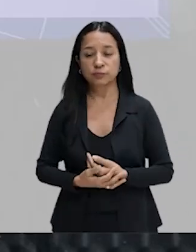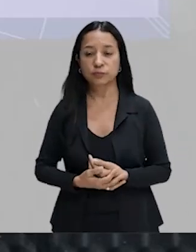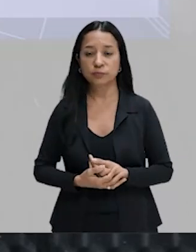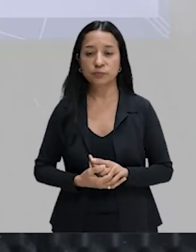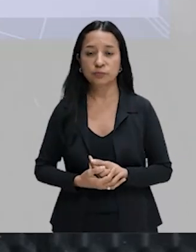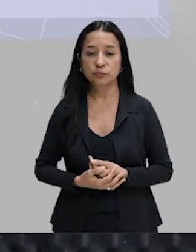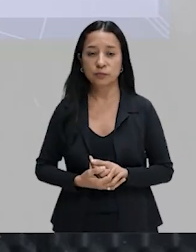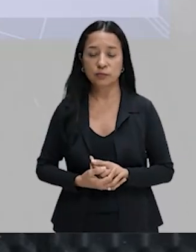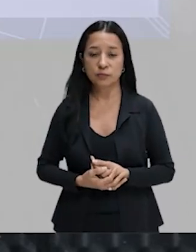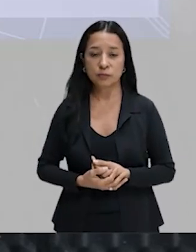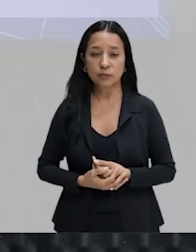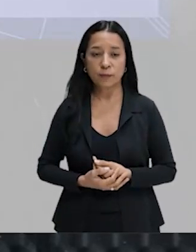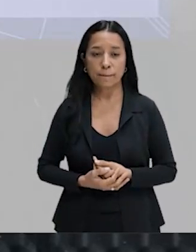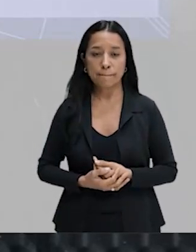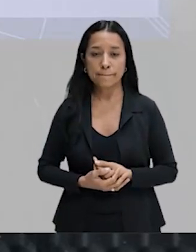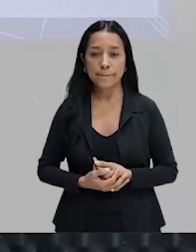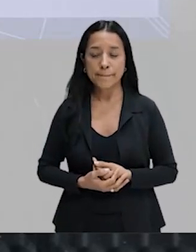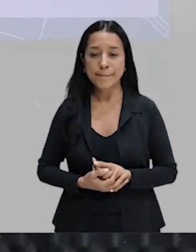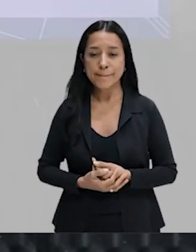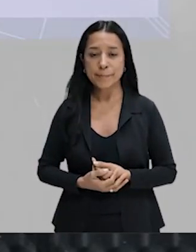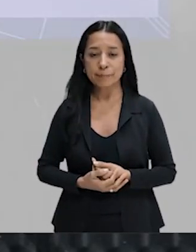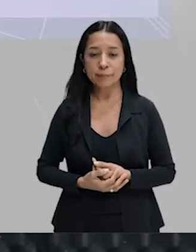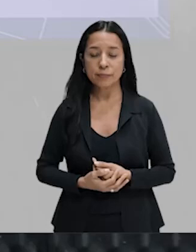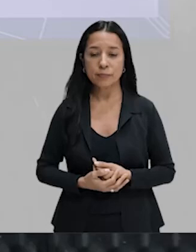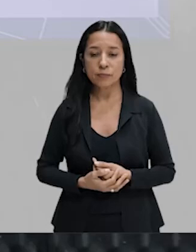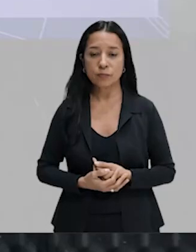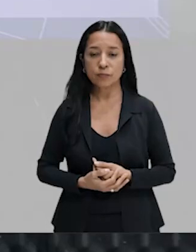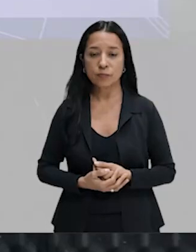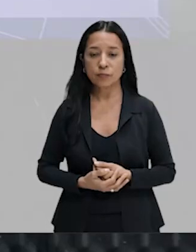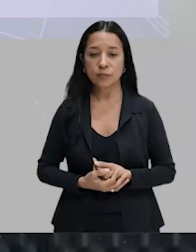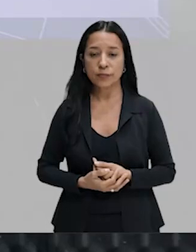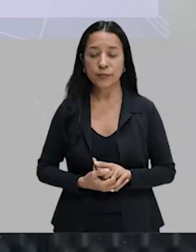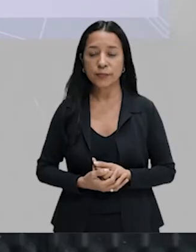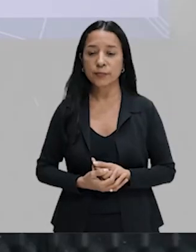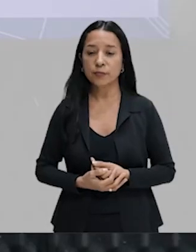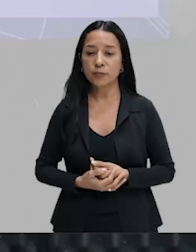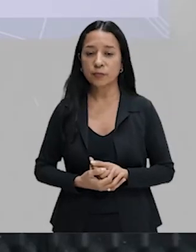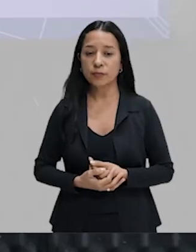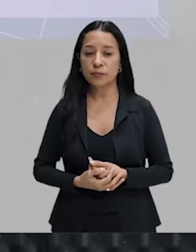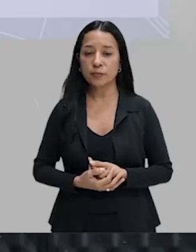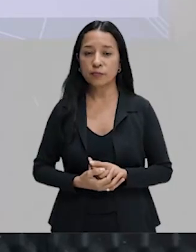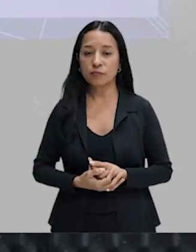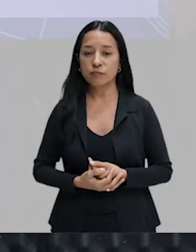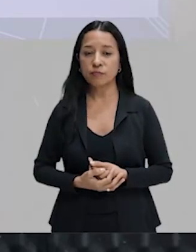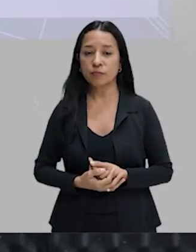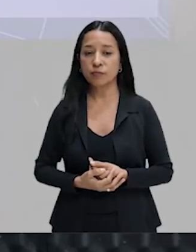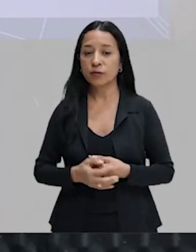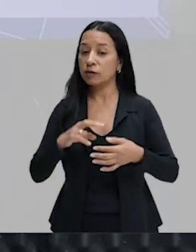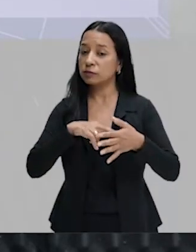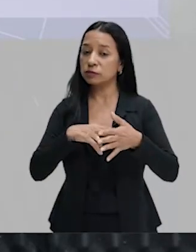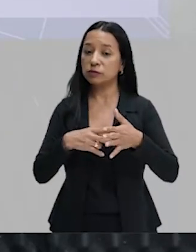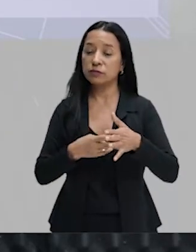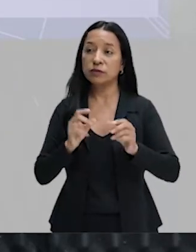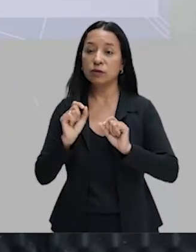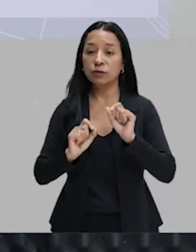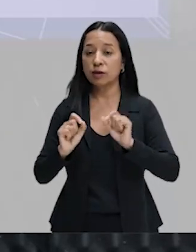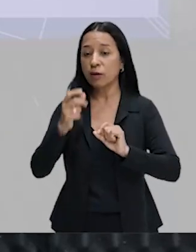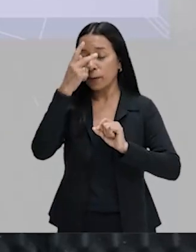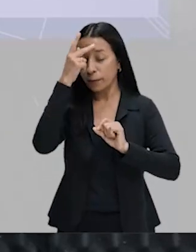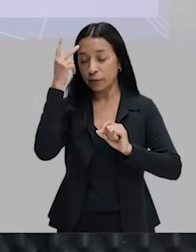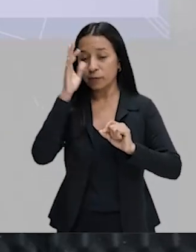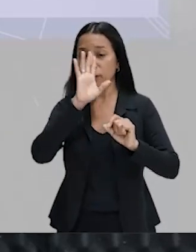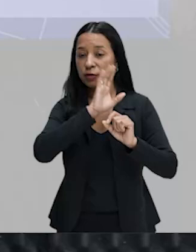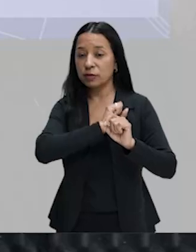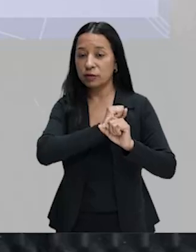amor empreende a mais simples jornada, vai a demência adiante a conduzir-lhe os passos. Quer dizer que uma pessoa que